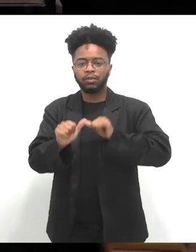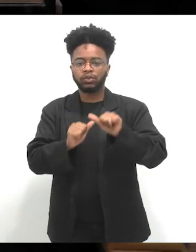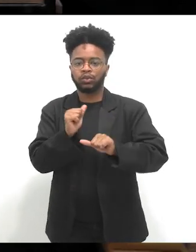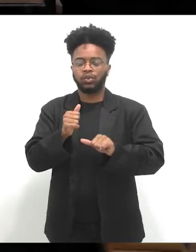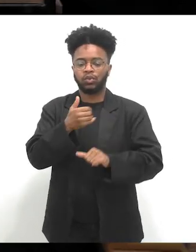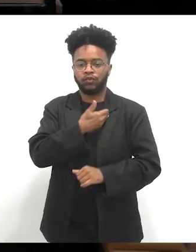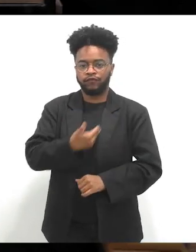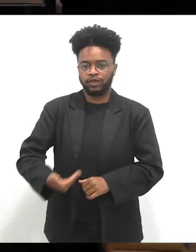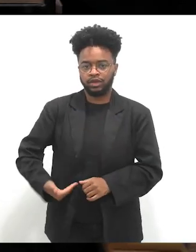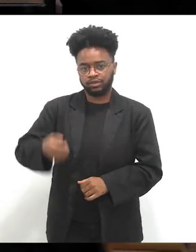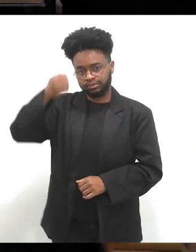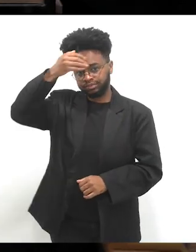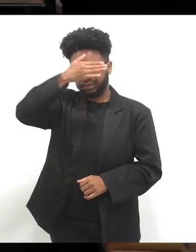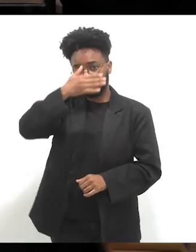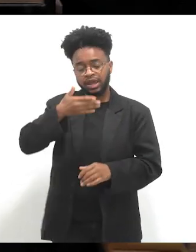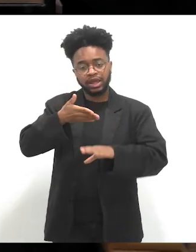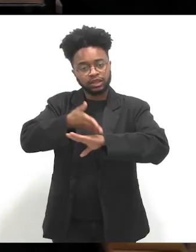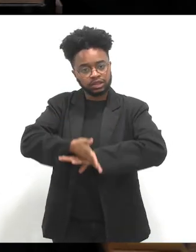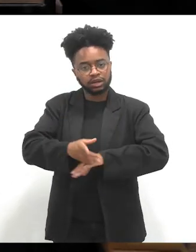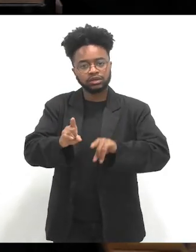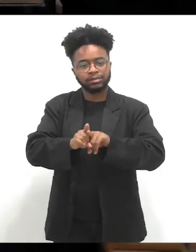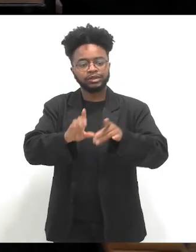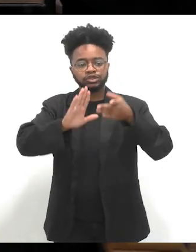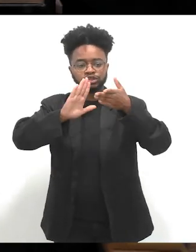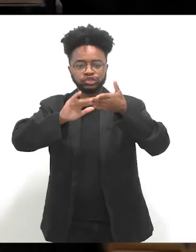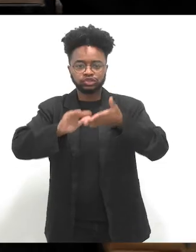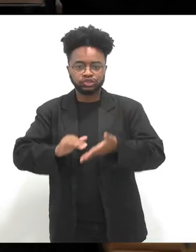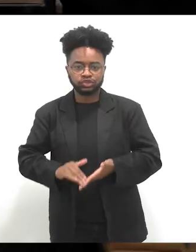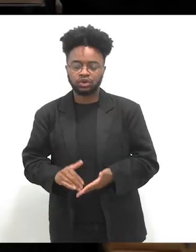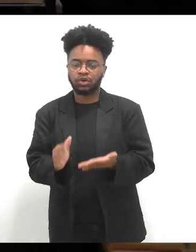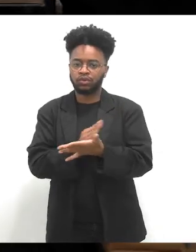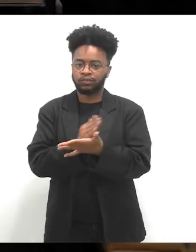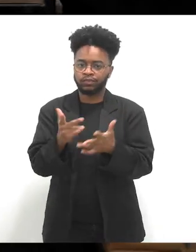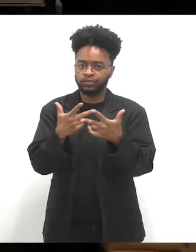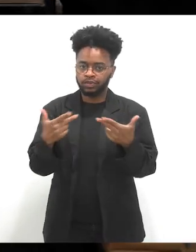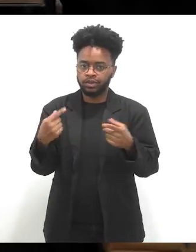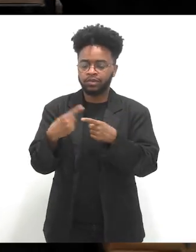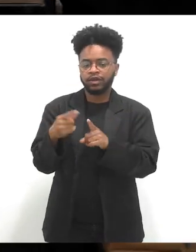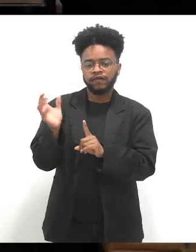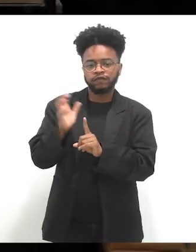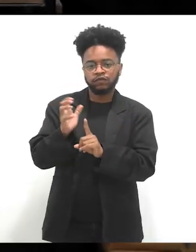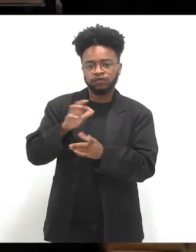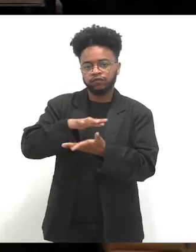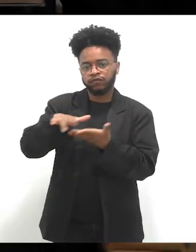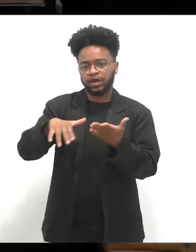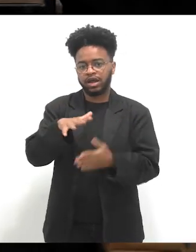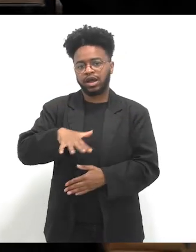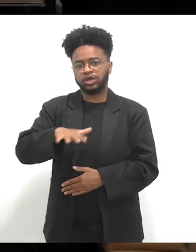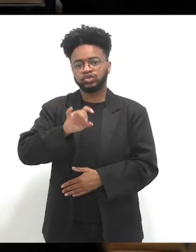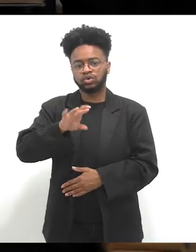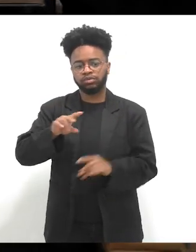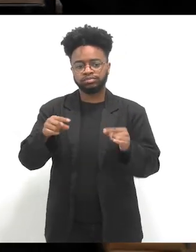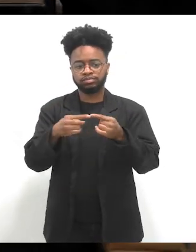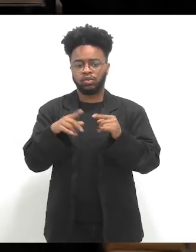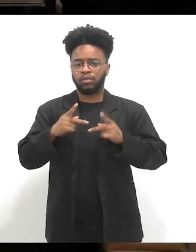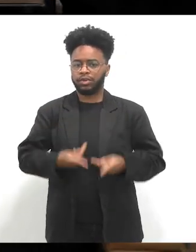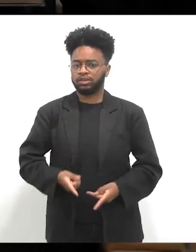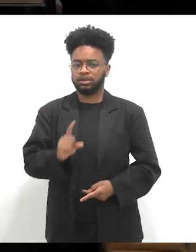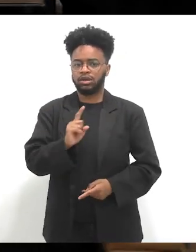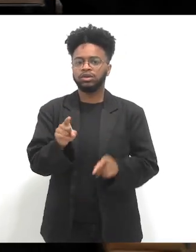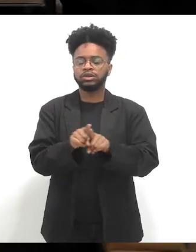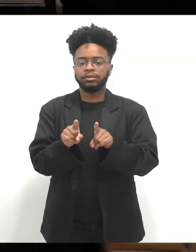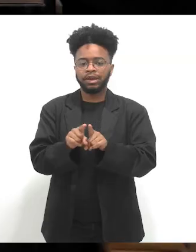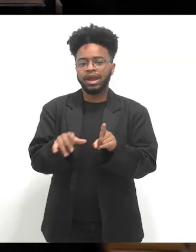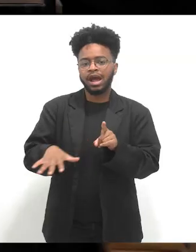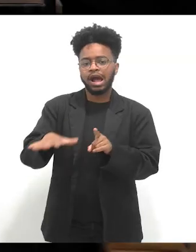governo, né, o governo Trump entrando e fazendo alguns cortes. Isso tem afetado vários setores, não só setores humanitários, não